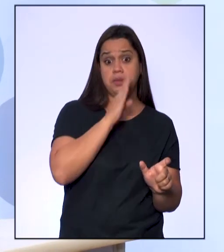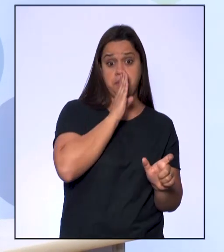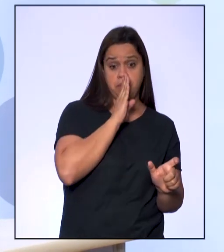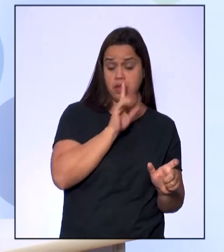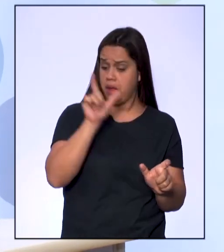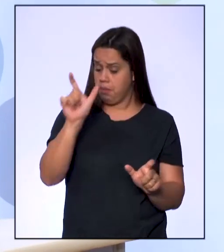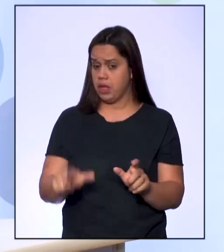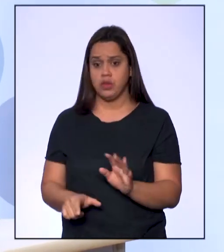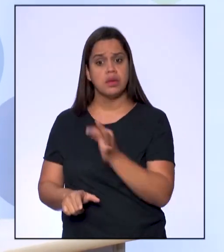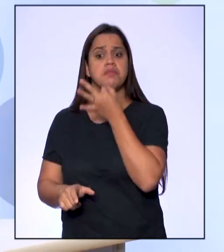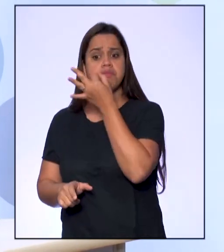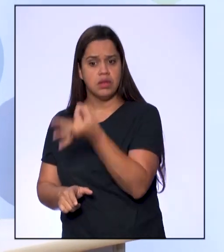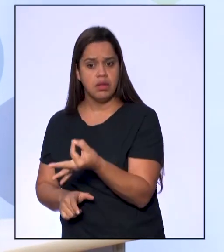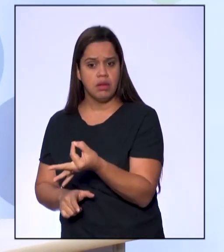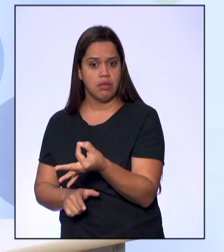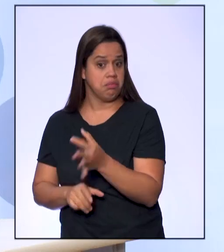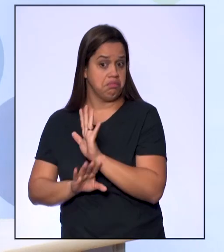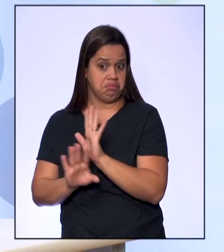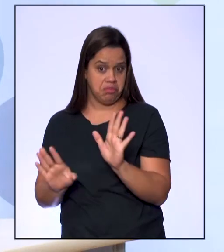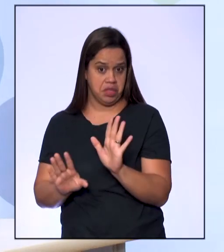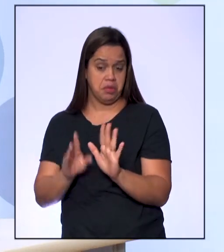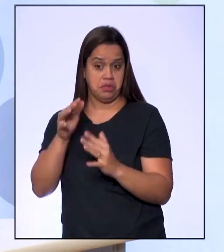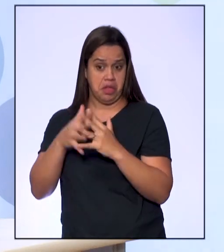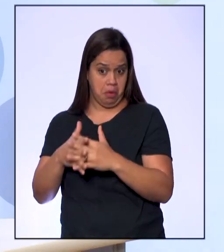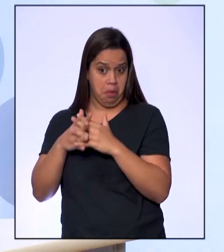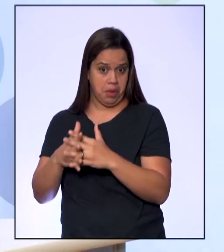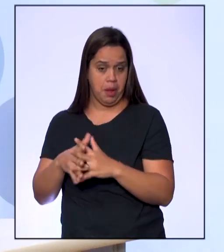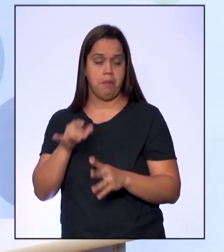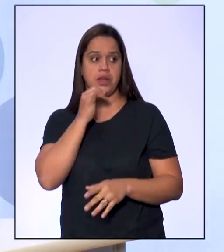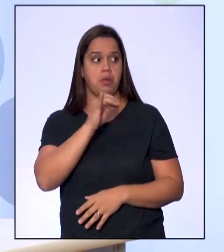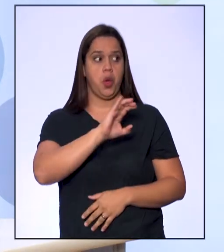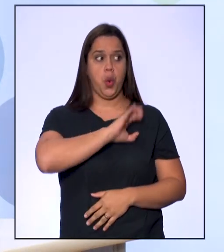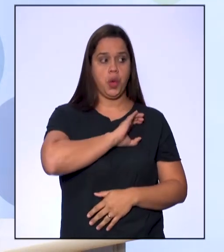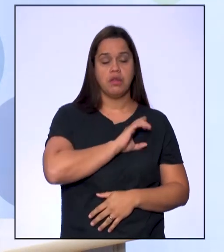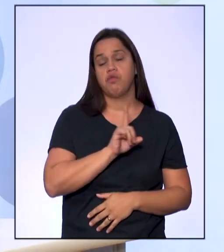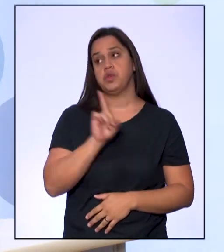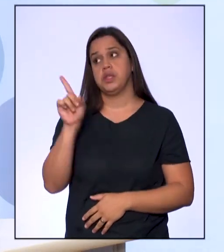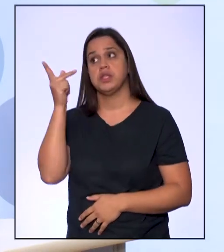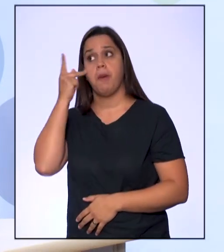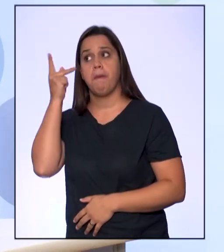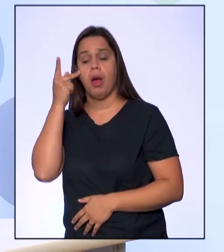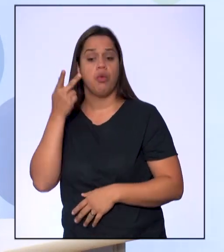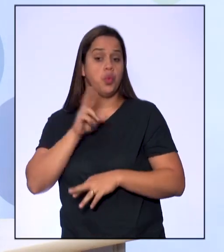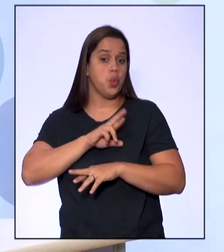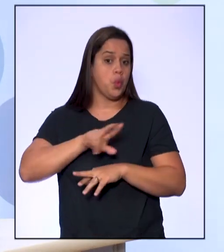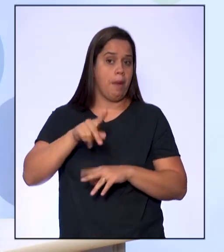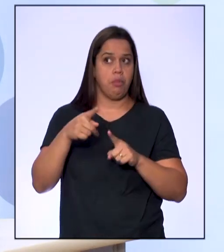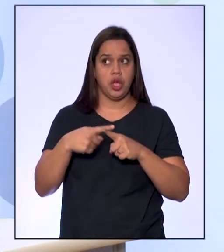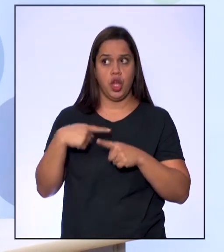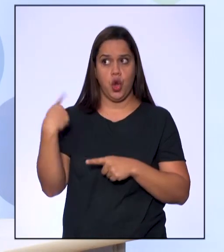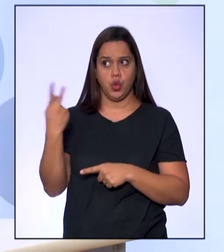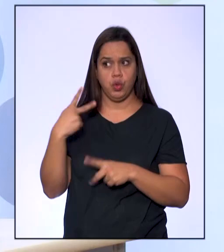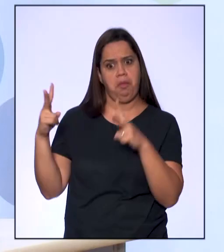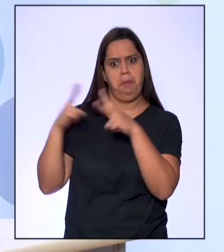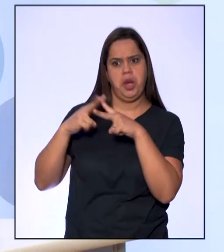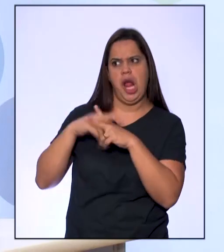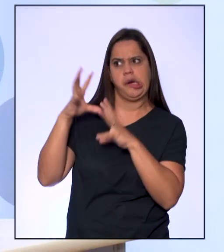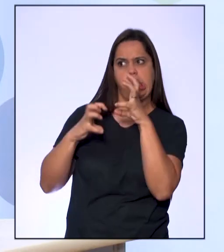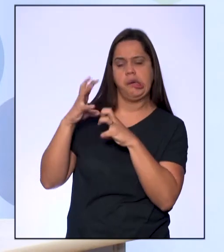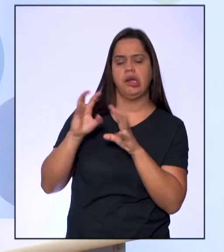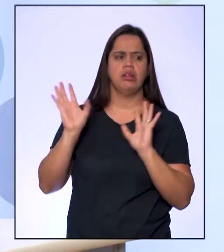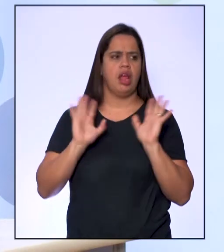que dá a opinião, mesmo sendo polêmico. Por exemplo, eu sou corintiana, você é São Paulina. Não é por isso que nós vamos brigar. Cada uma